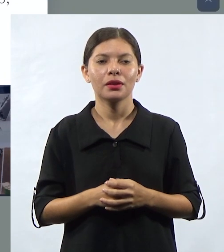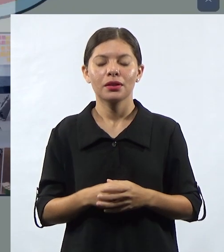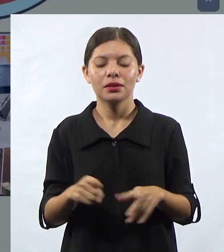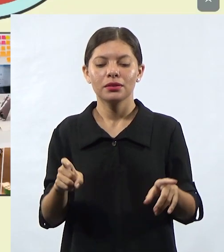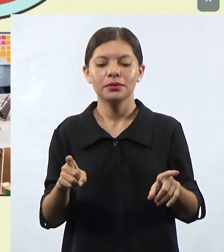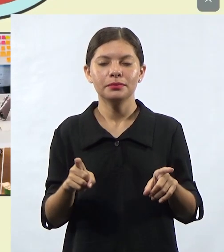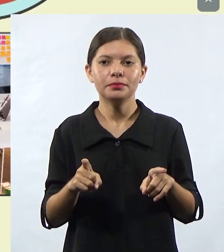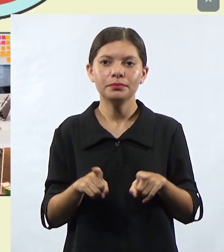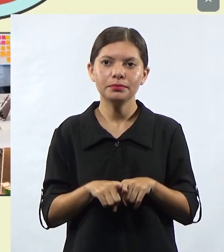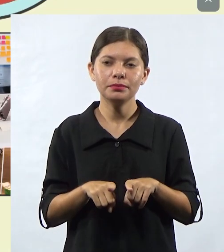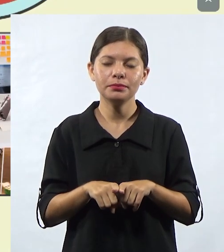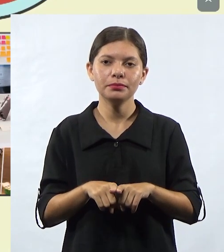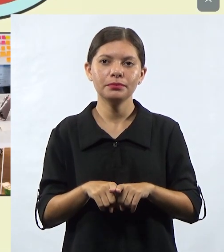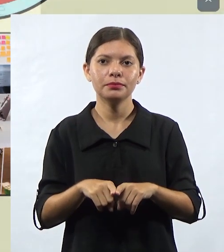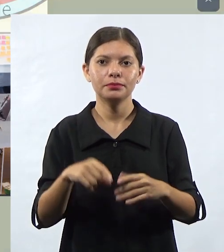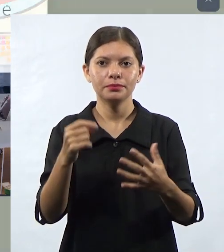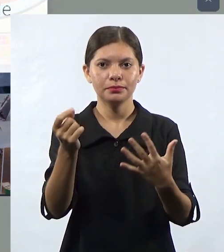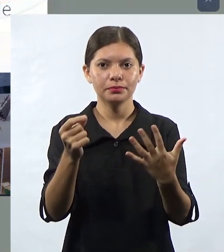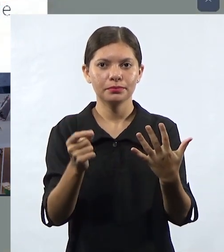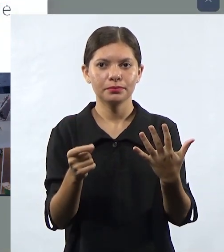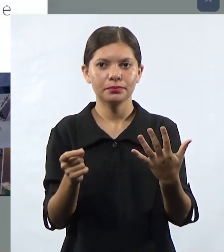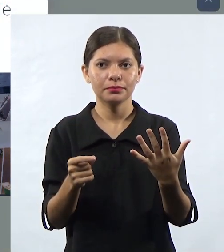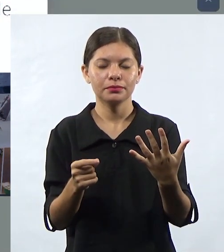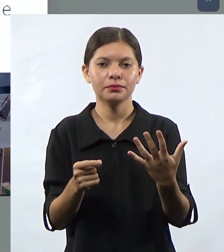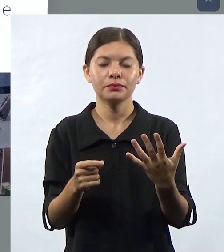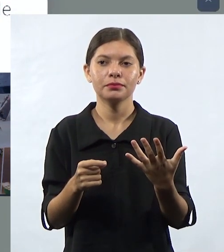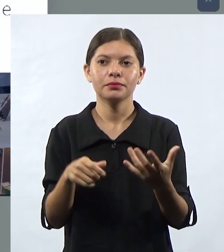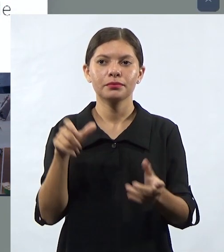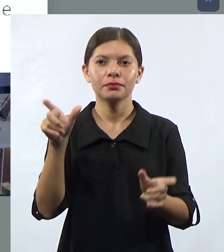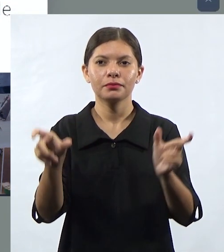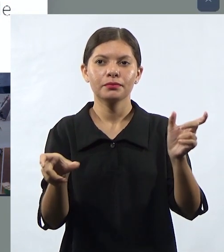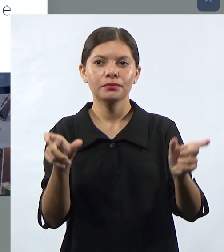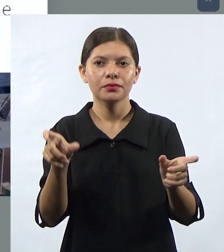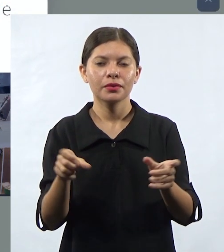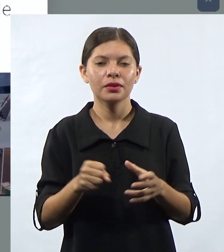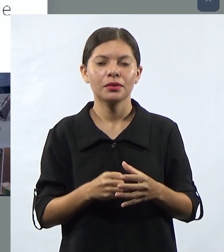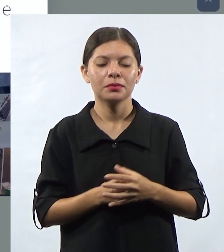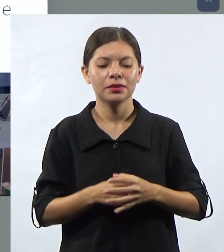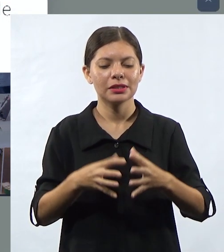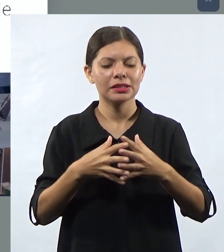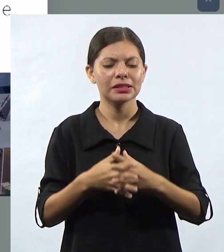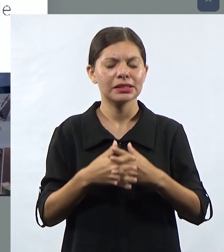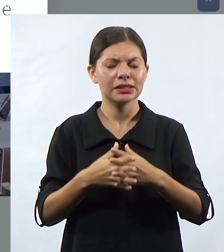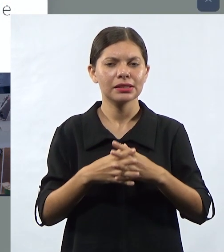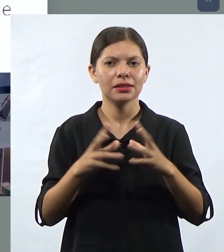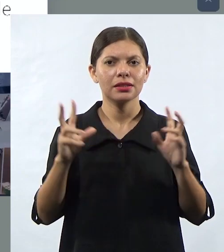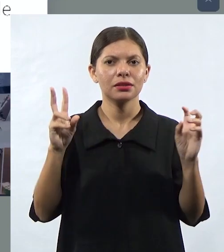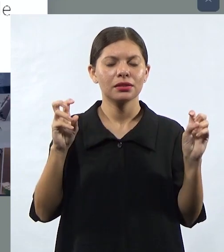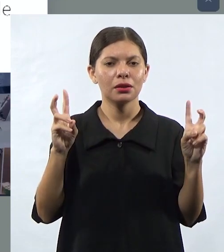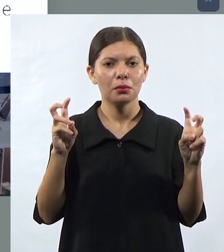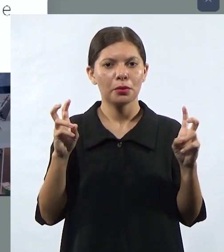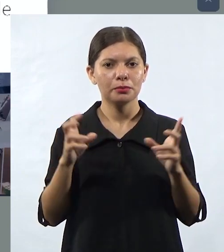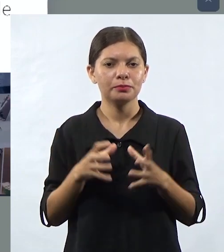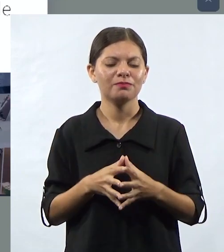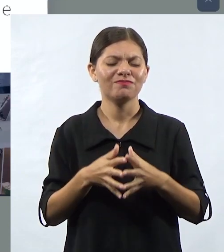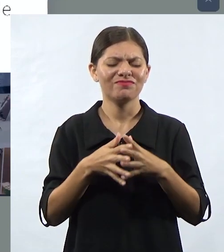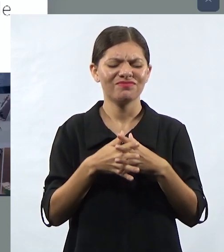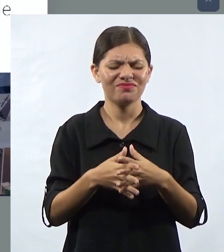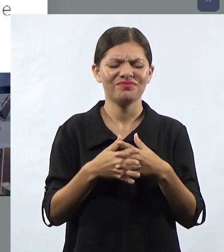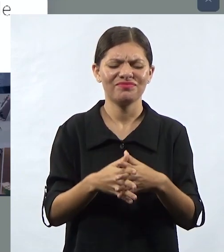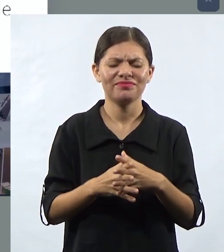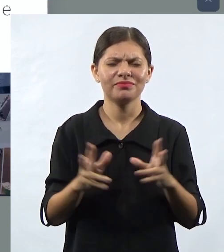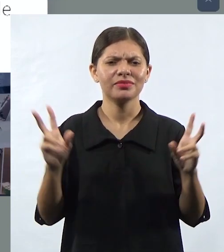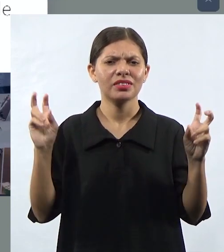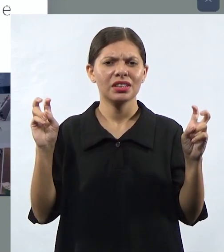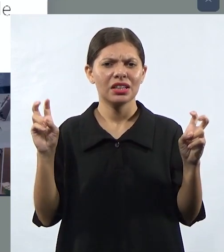tem, né, mais alguns elementos dos participantes. Olha só, a complexidade do tema. Então, dependendo da complexidade do